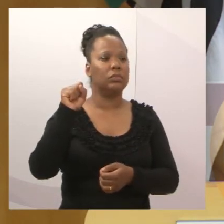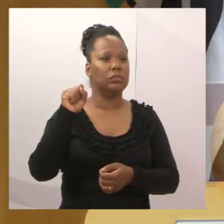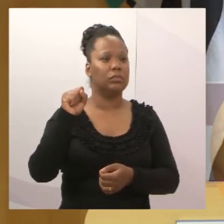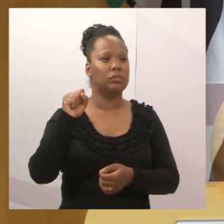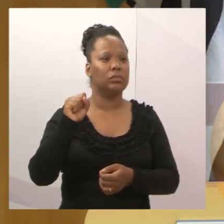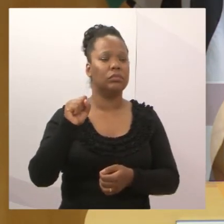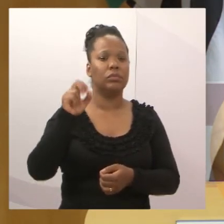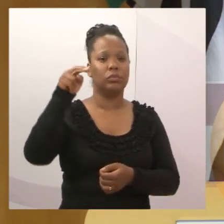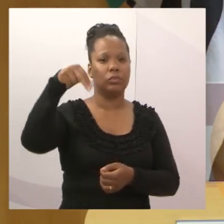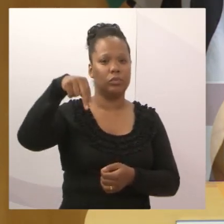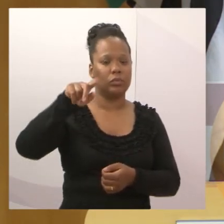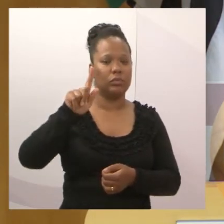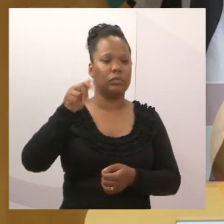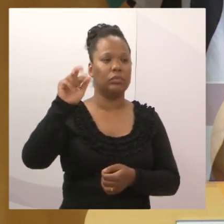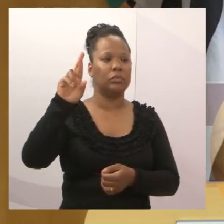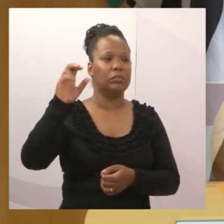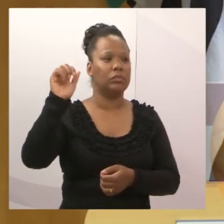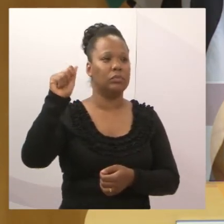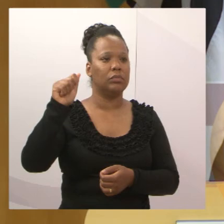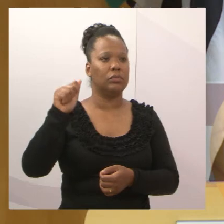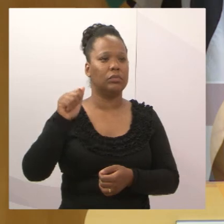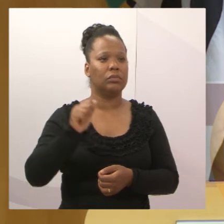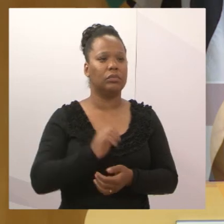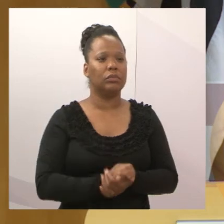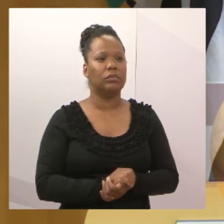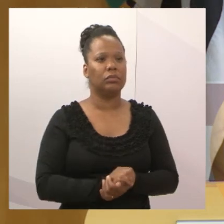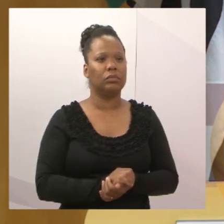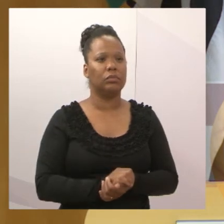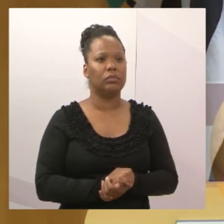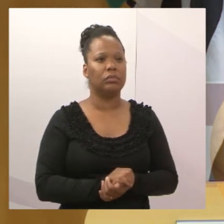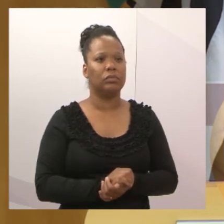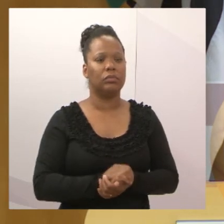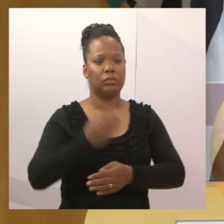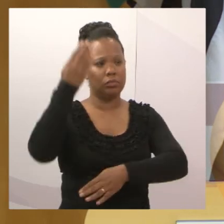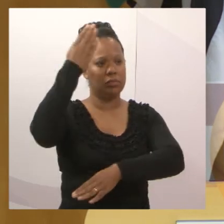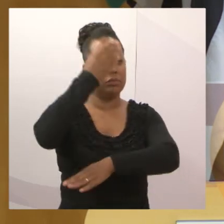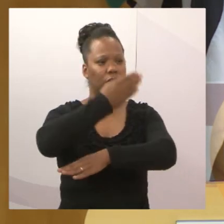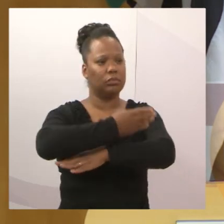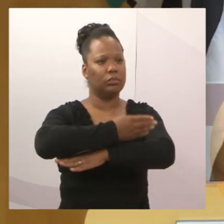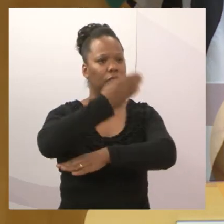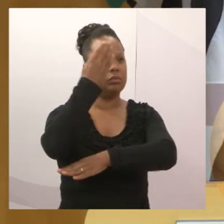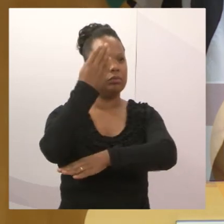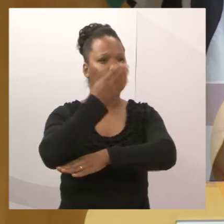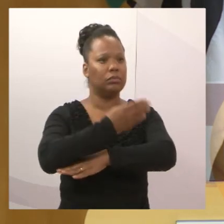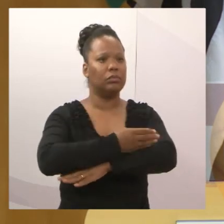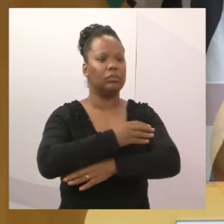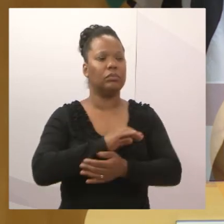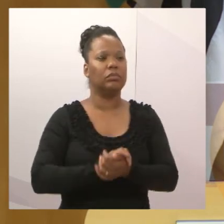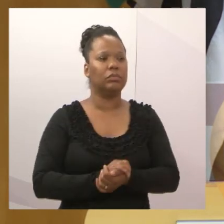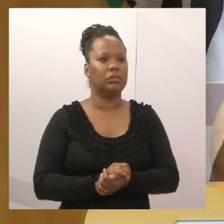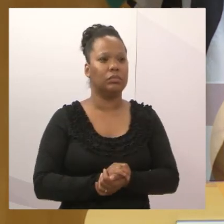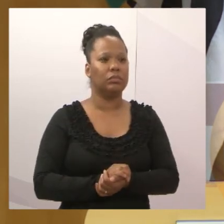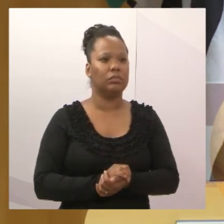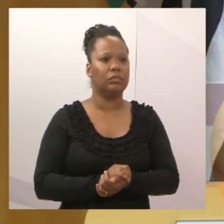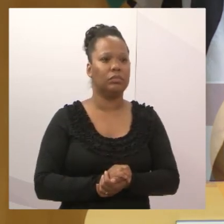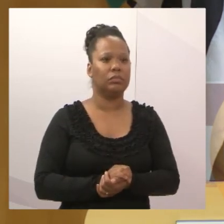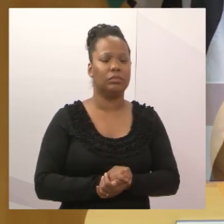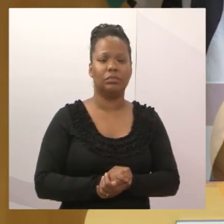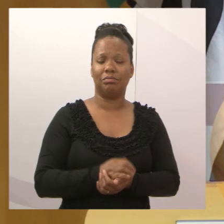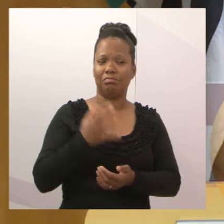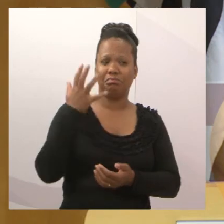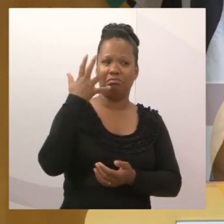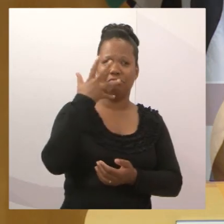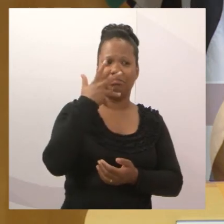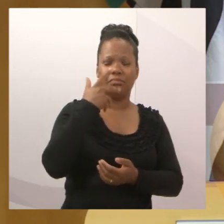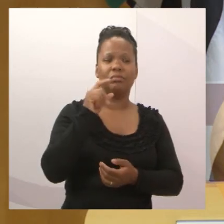Garcês, ela conta com uma cabine estendida do pedágio, que é a coisa mais linda, né? Toda lá montada